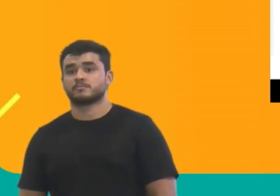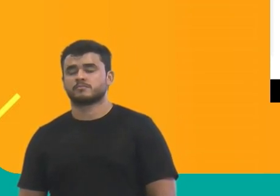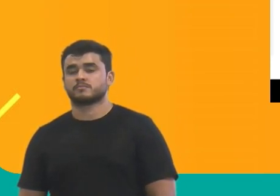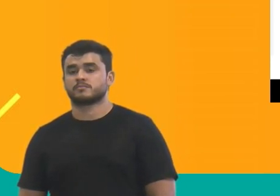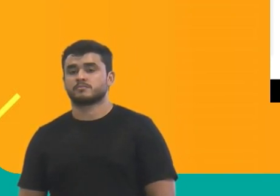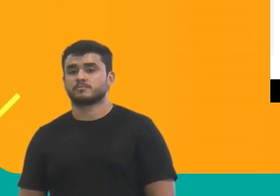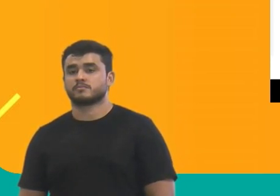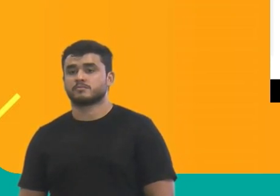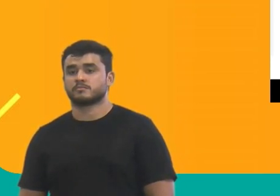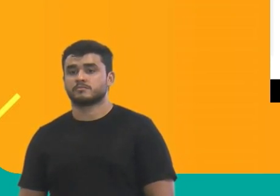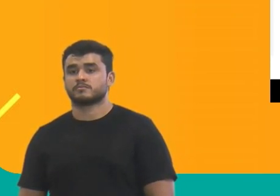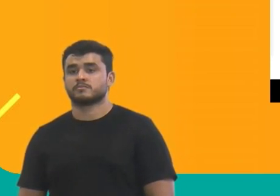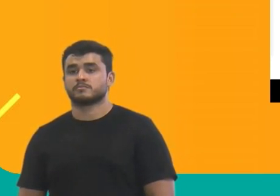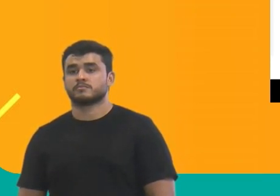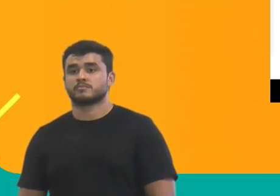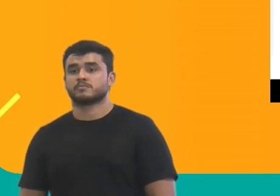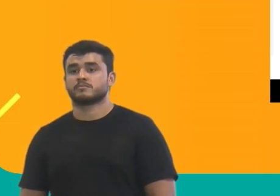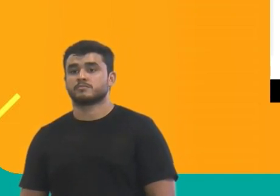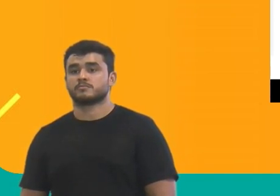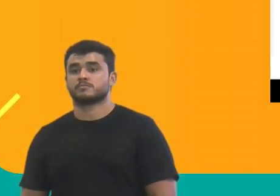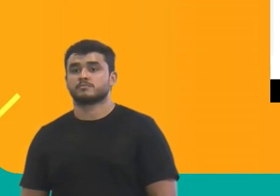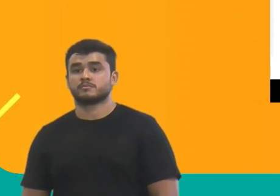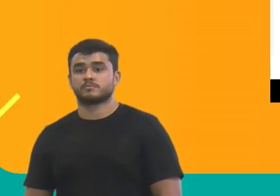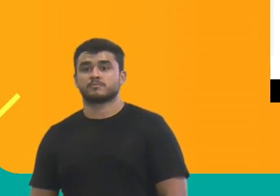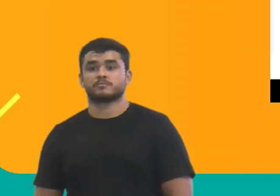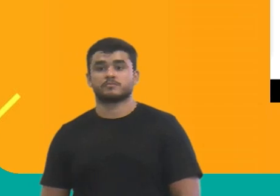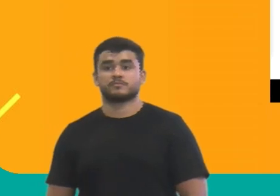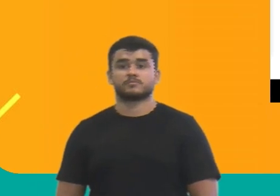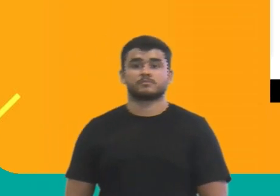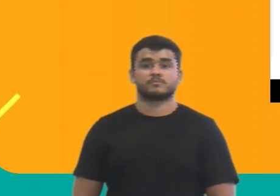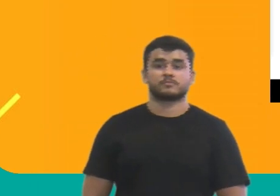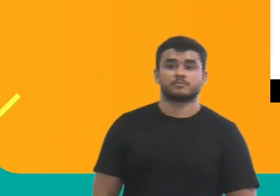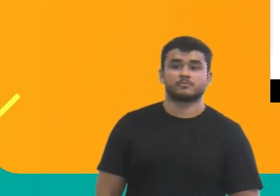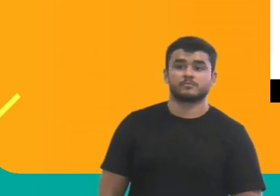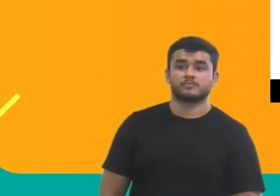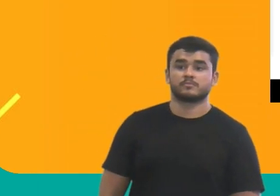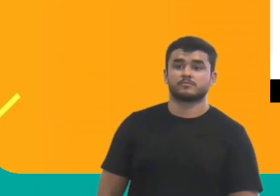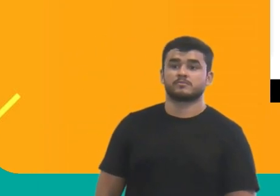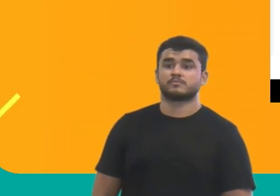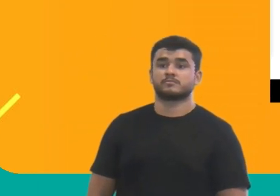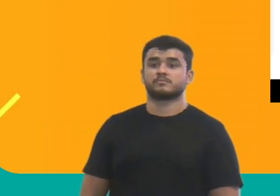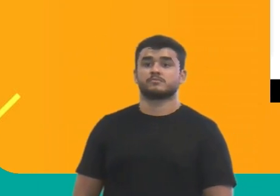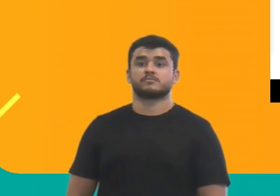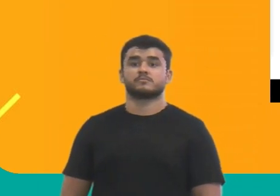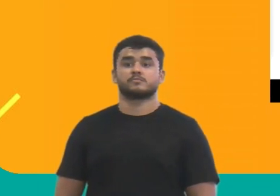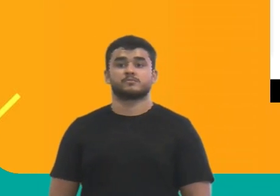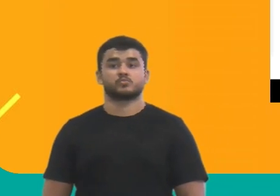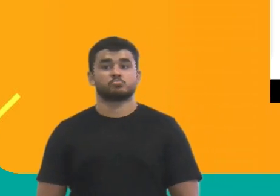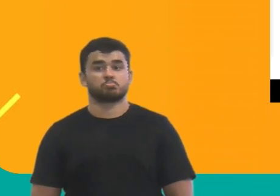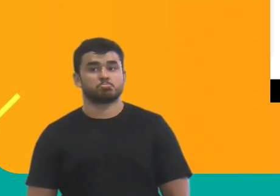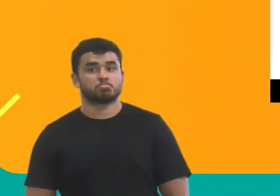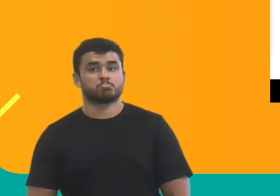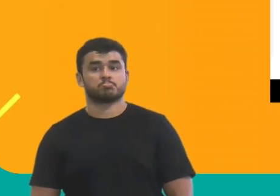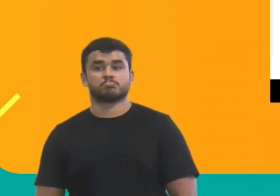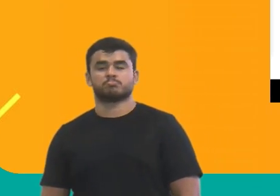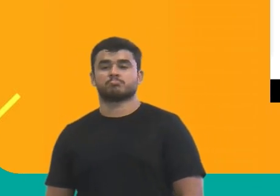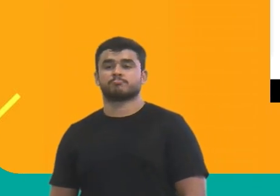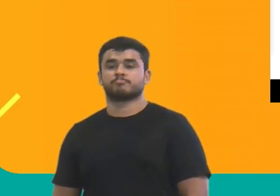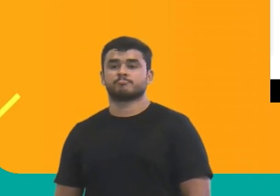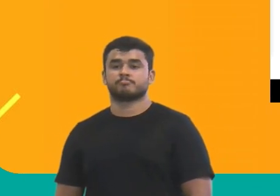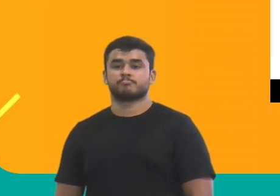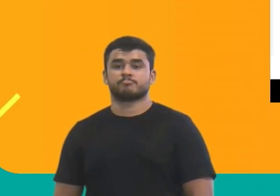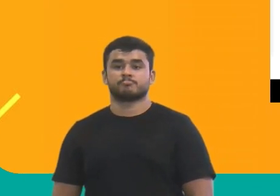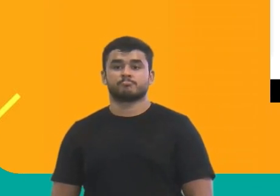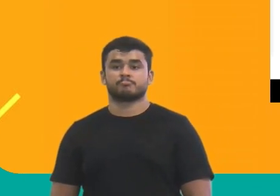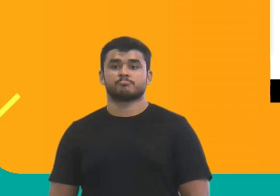superior às células, ele pode causar menor absorção de água, que pode inchar e explodir. A gente já tinha tirado a D. Sim, perdão. Então, era